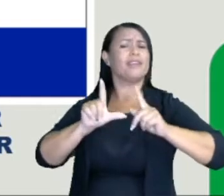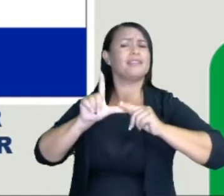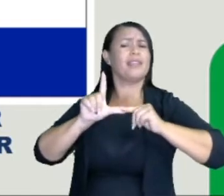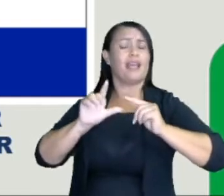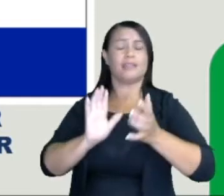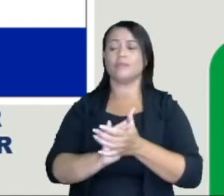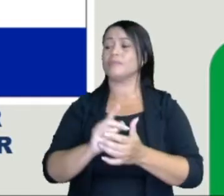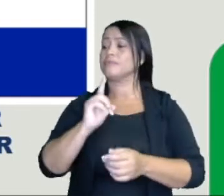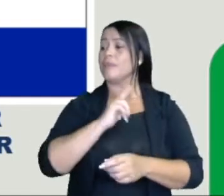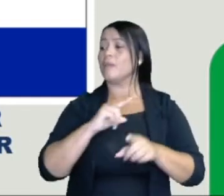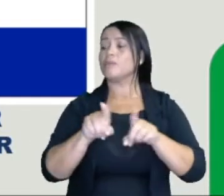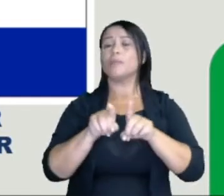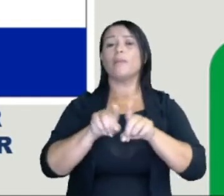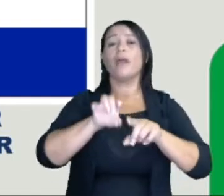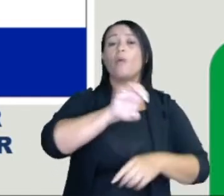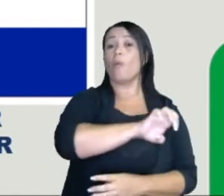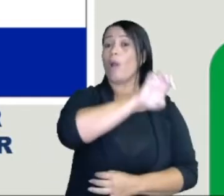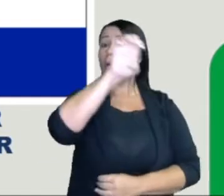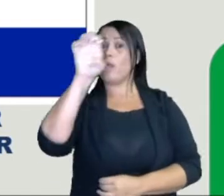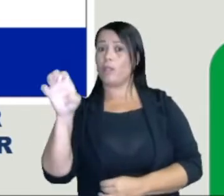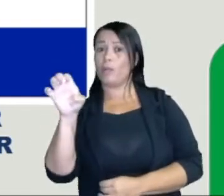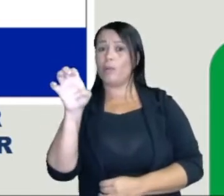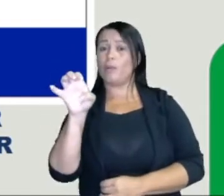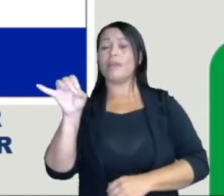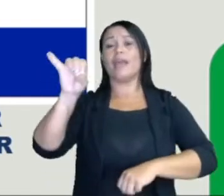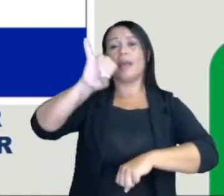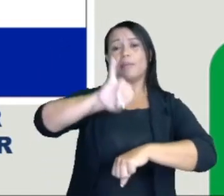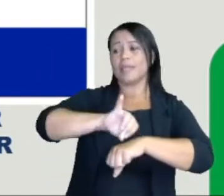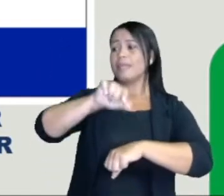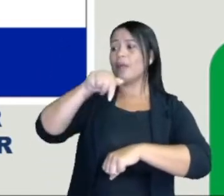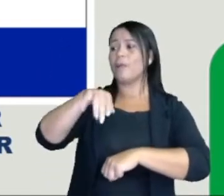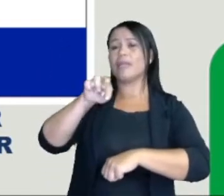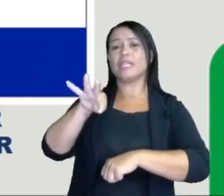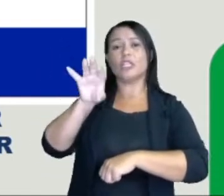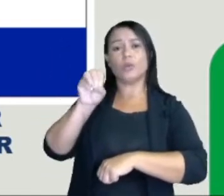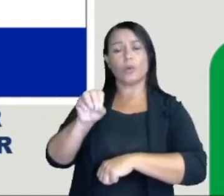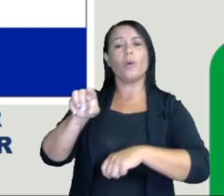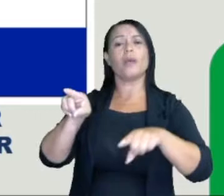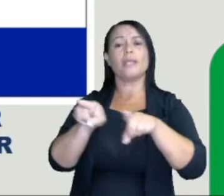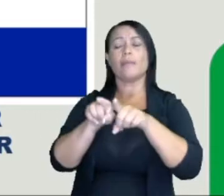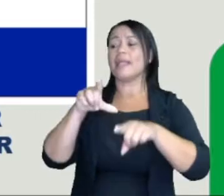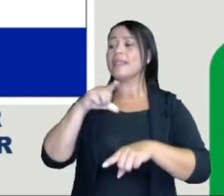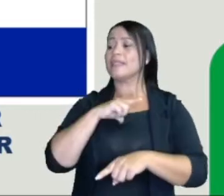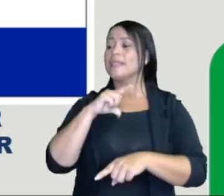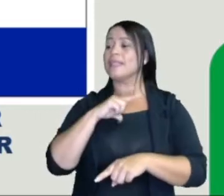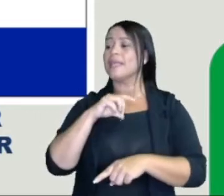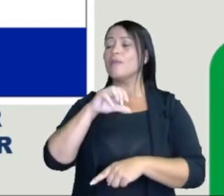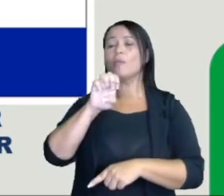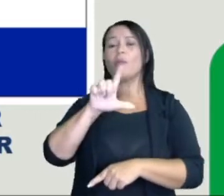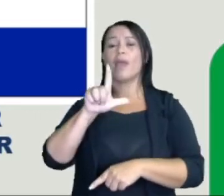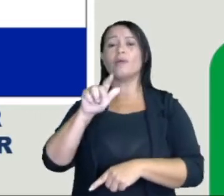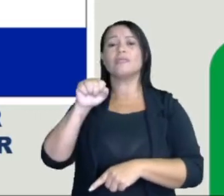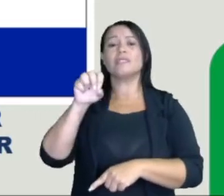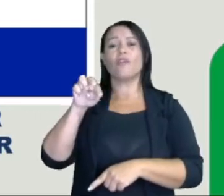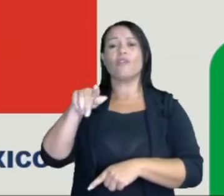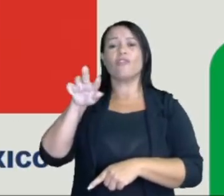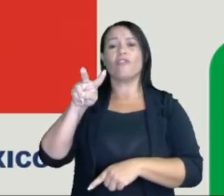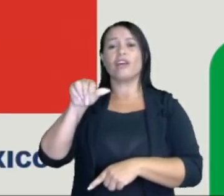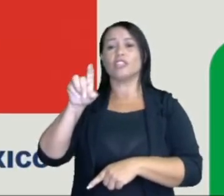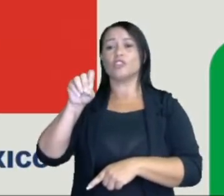diferença. Temos o Equador, que a capital é Quito. E temos El Salvador, que a capital é São